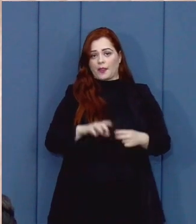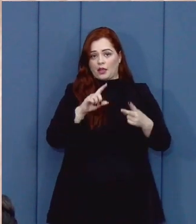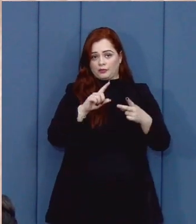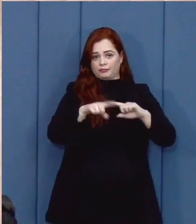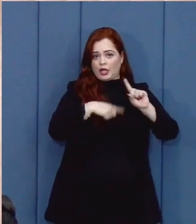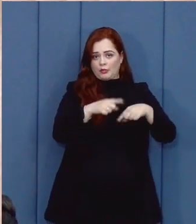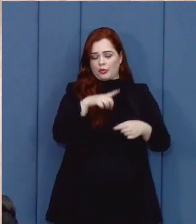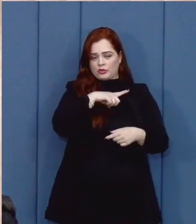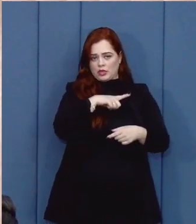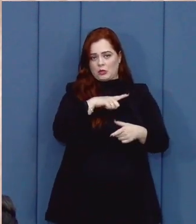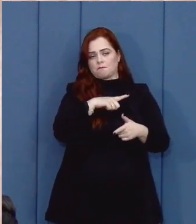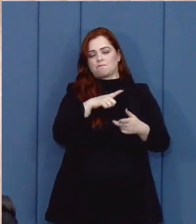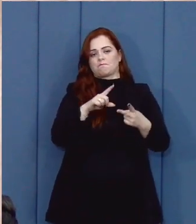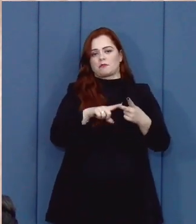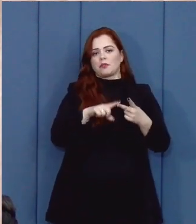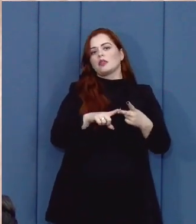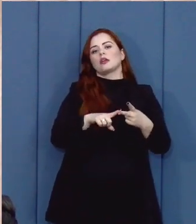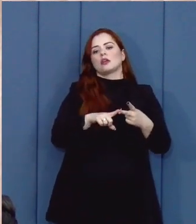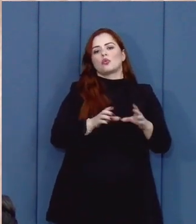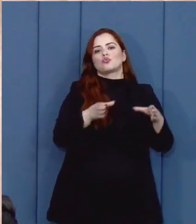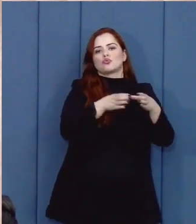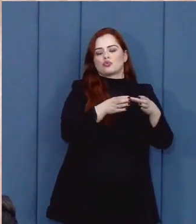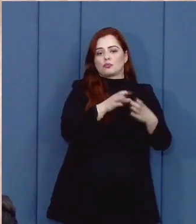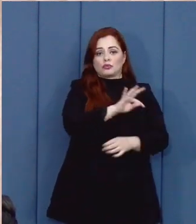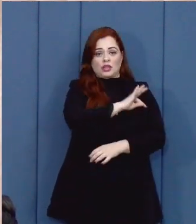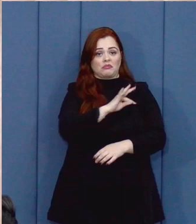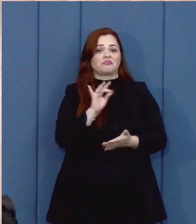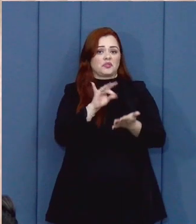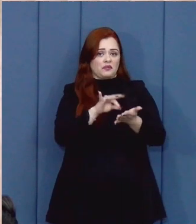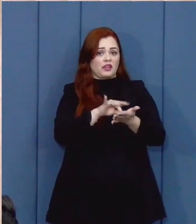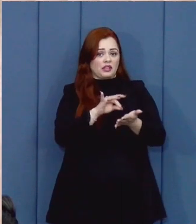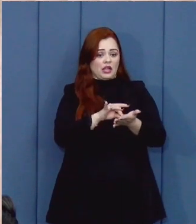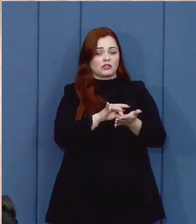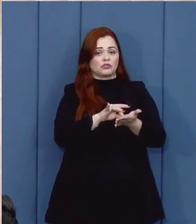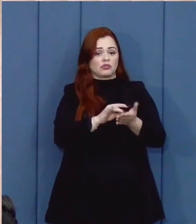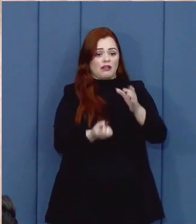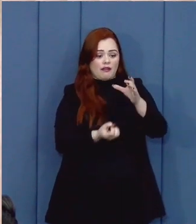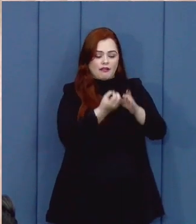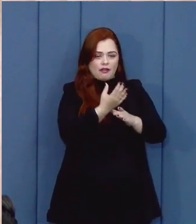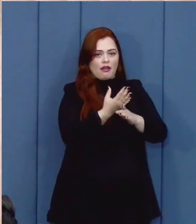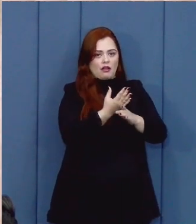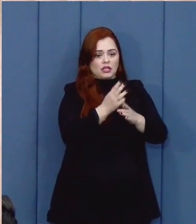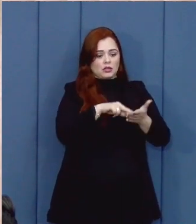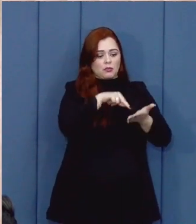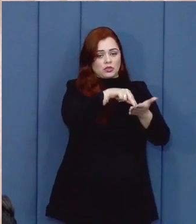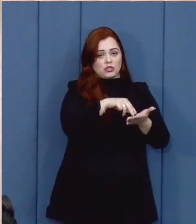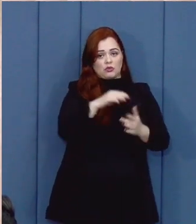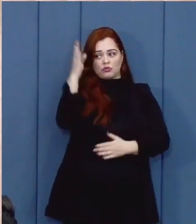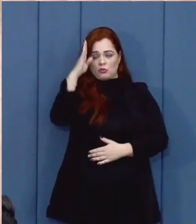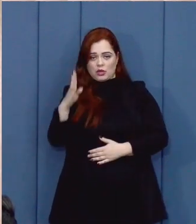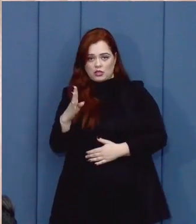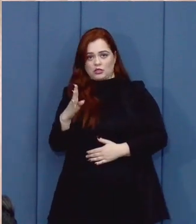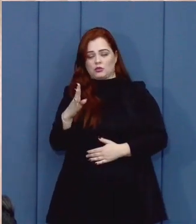dessa estrutura estão os comitês técnicos, onde, de fato, são elaboradas as posições brasileiras,